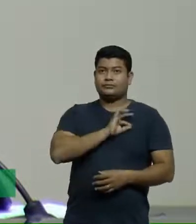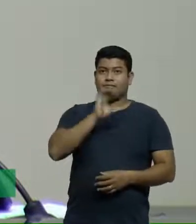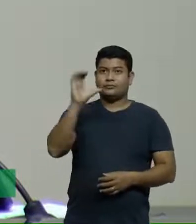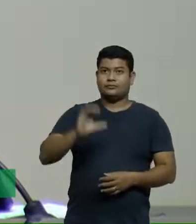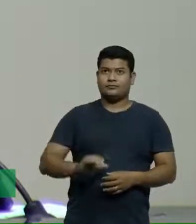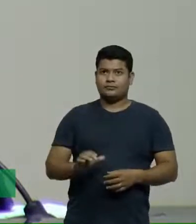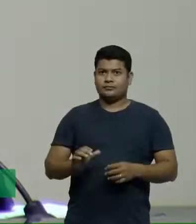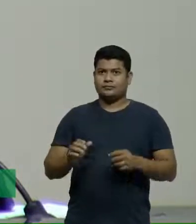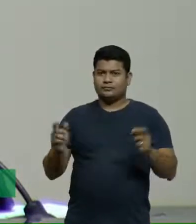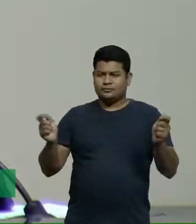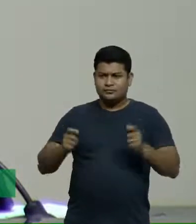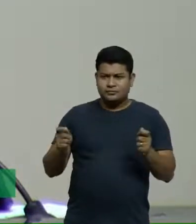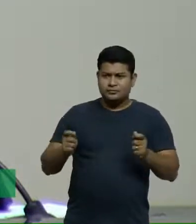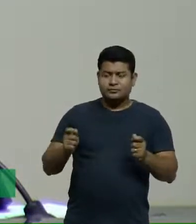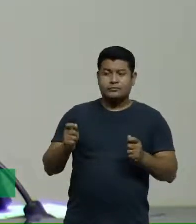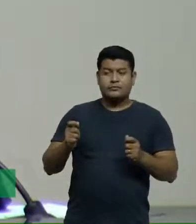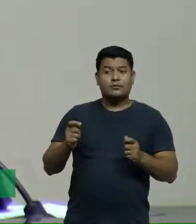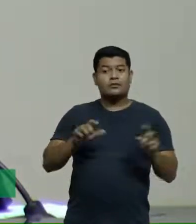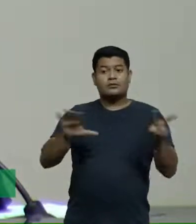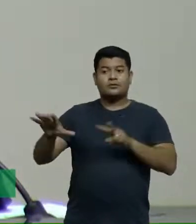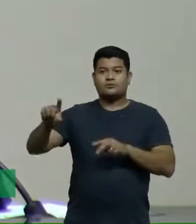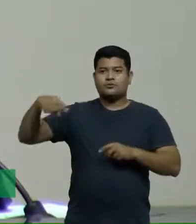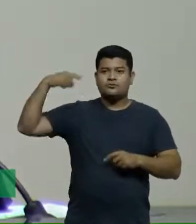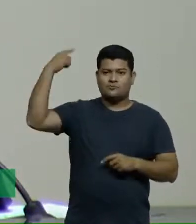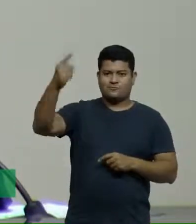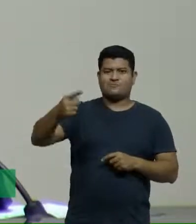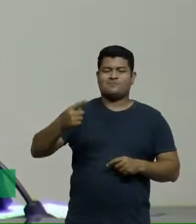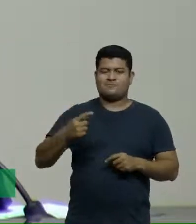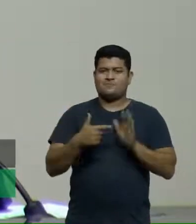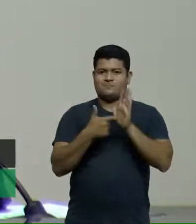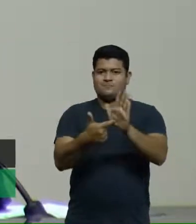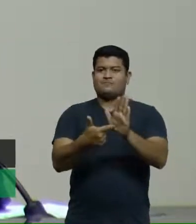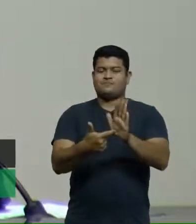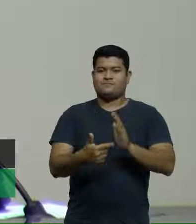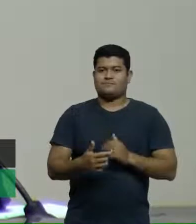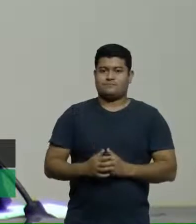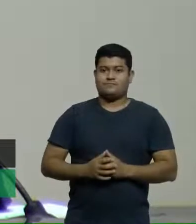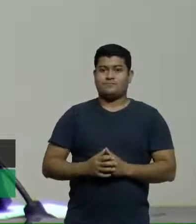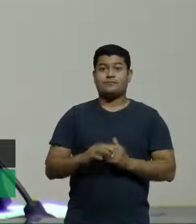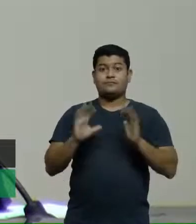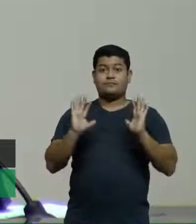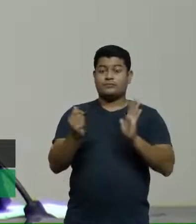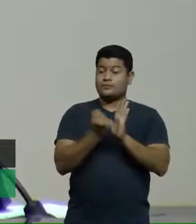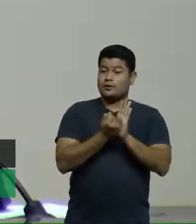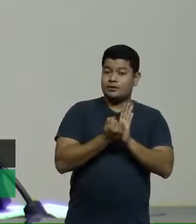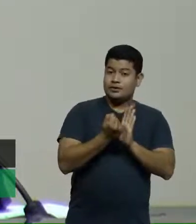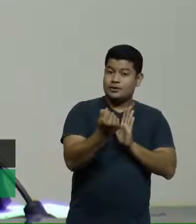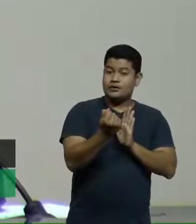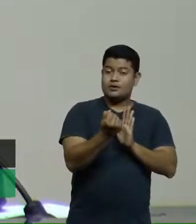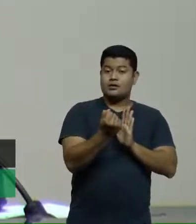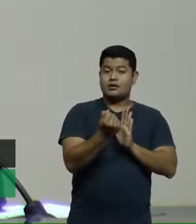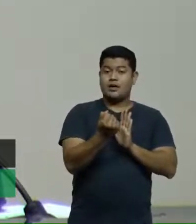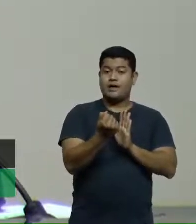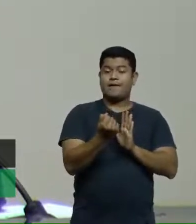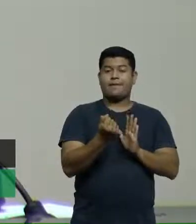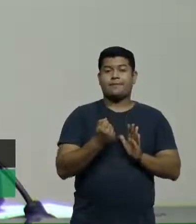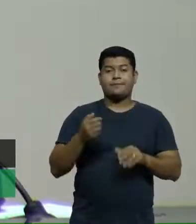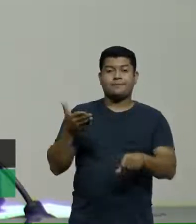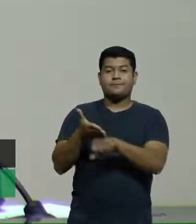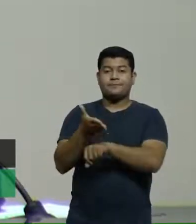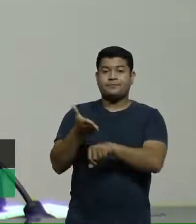mostrar na semana que vem, então. Mas registrar a participação,